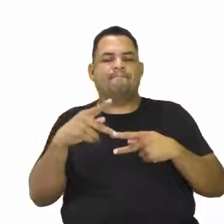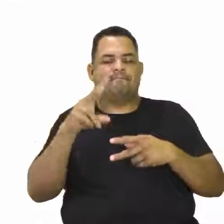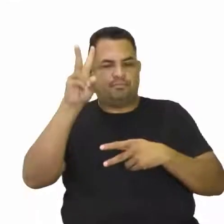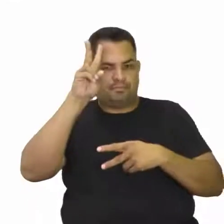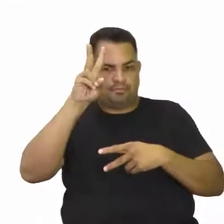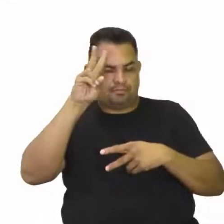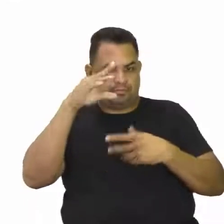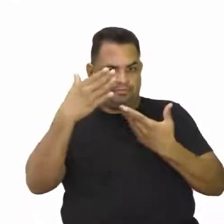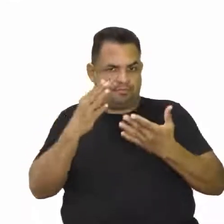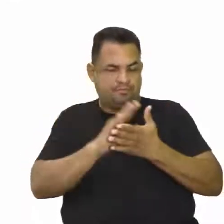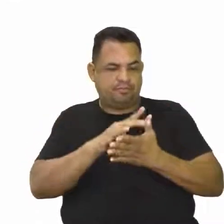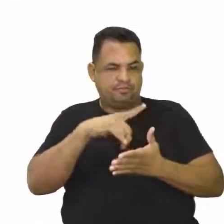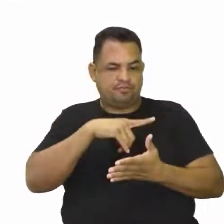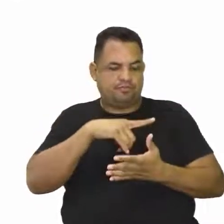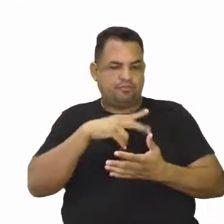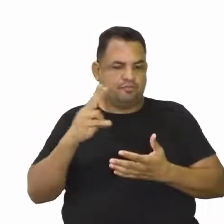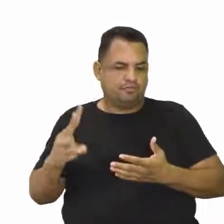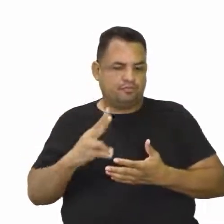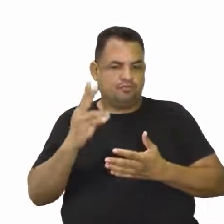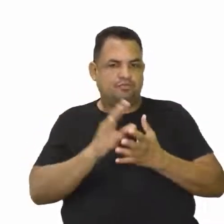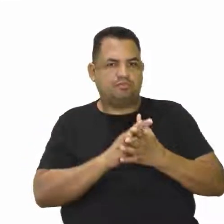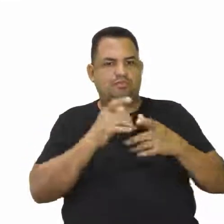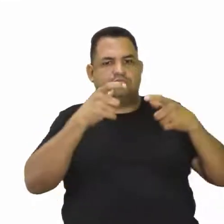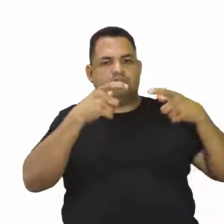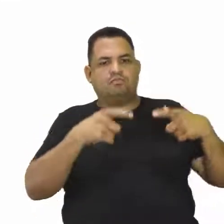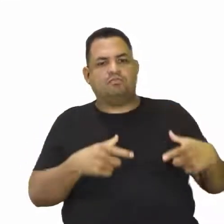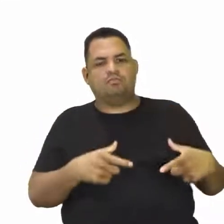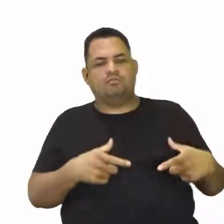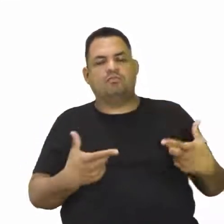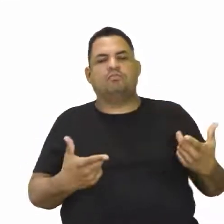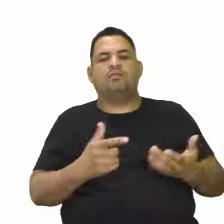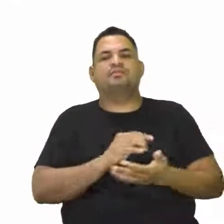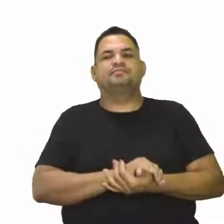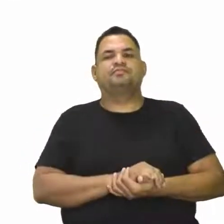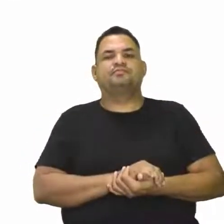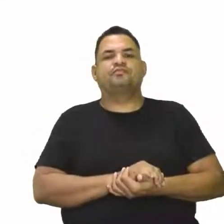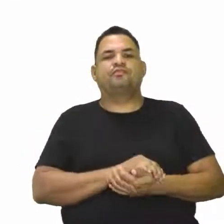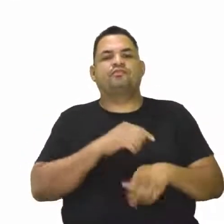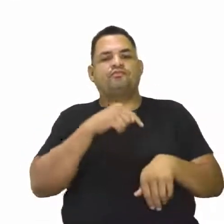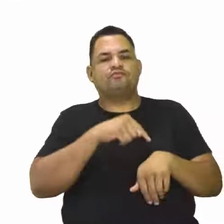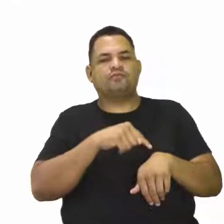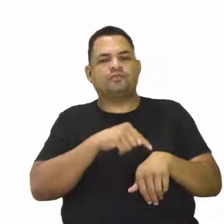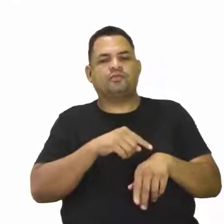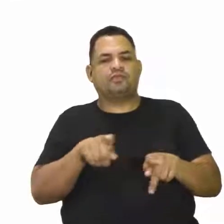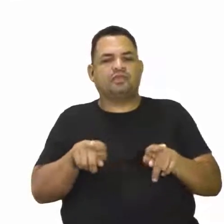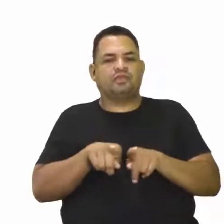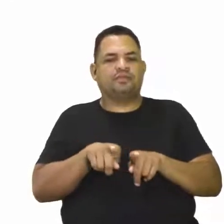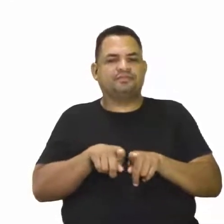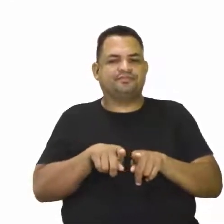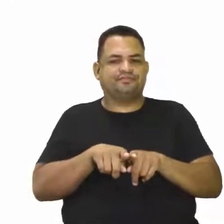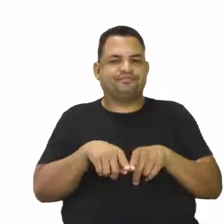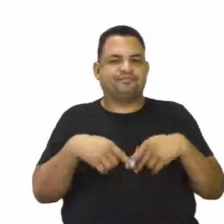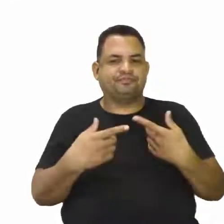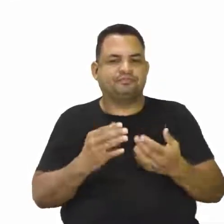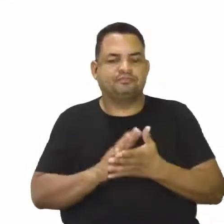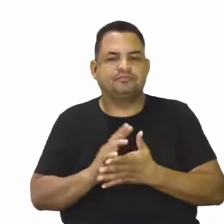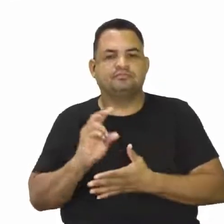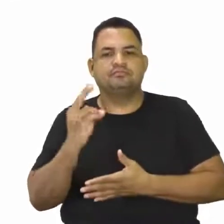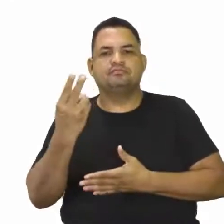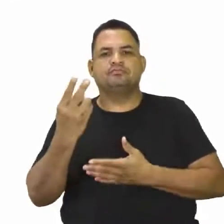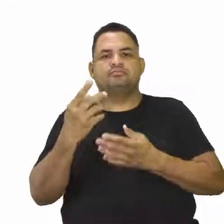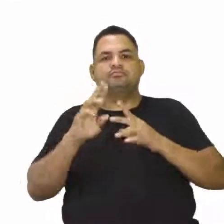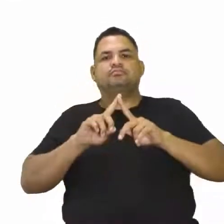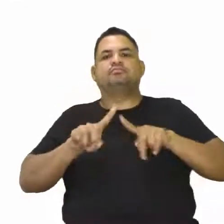preposição, elas vão ter aí esse valor de lugar, de tempo também, de outros